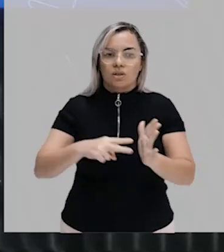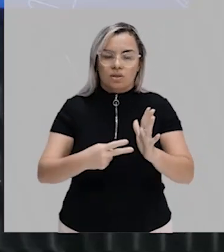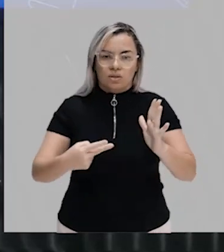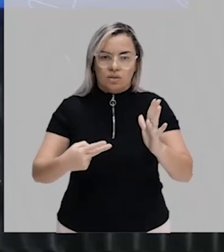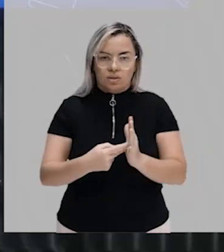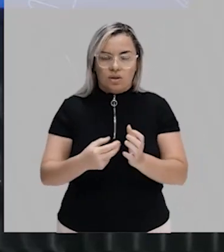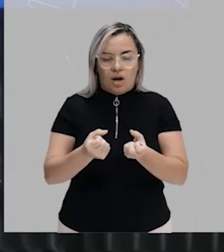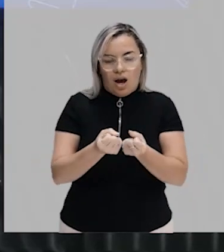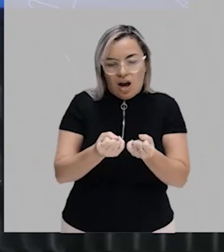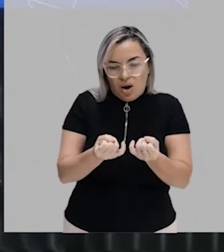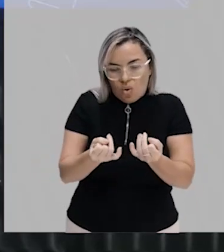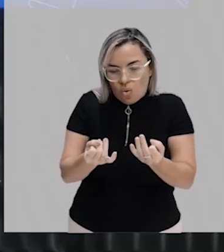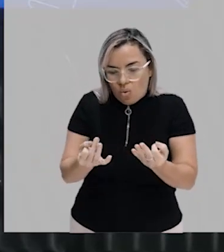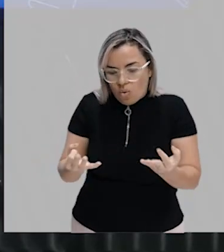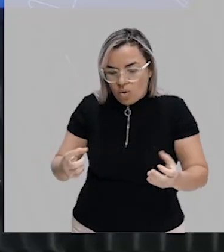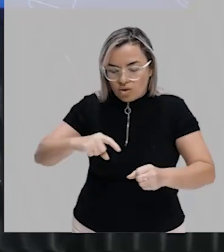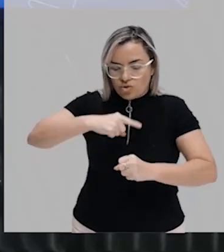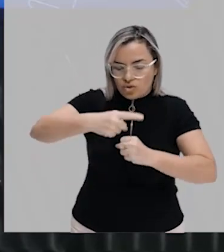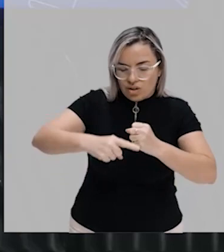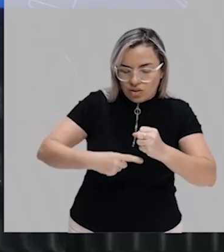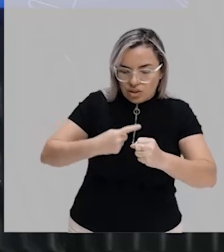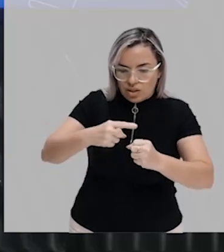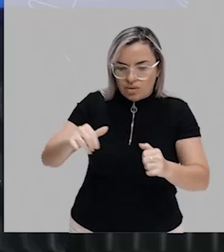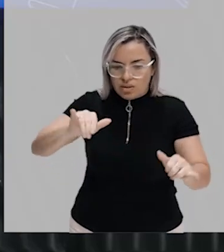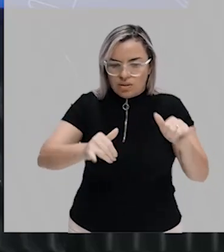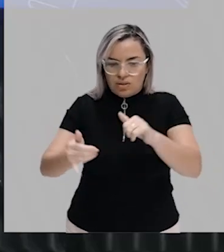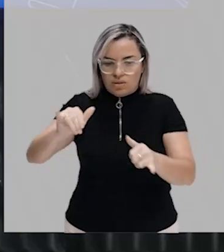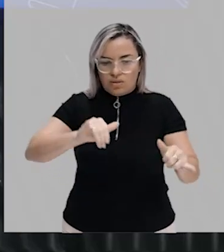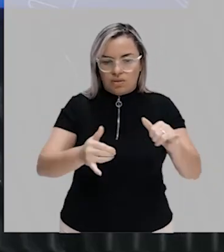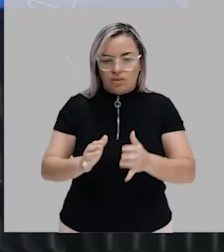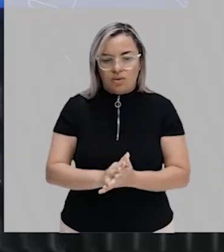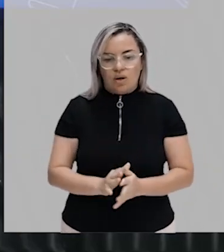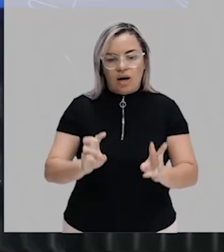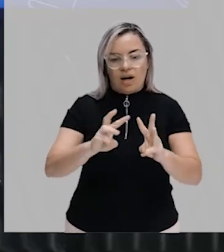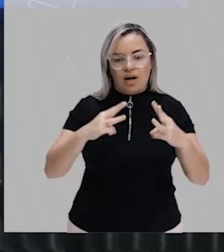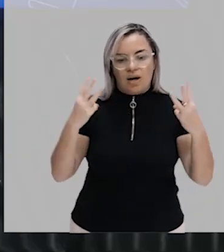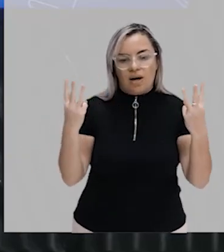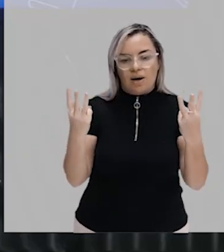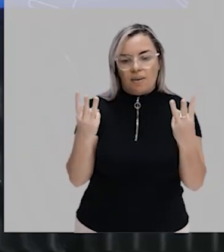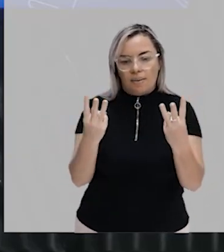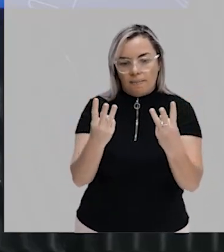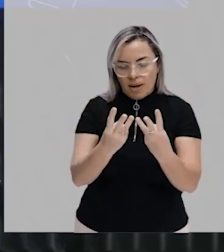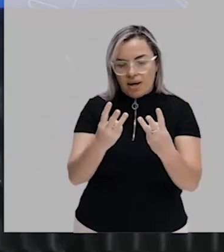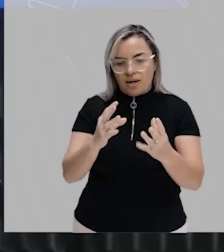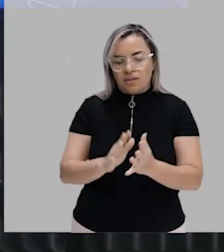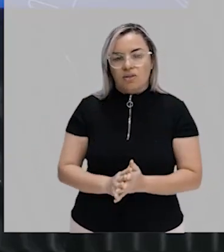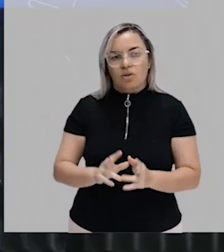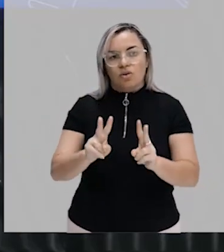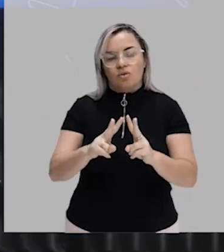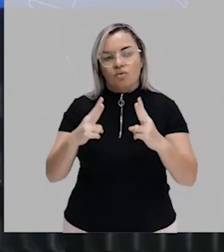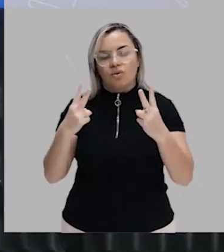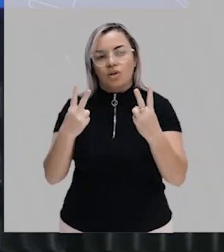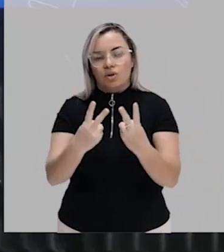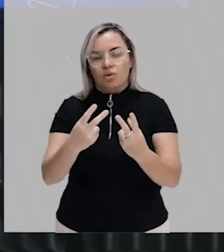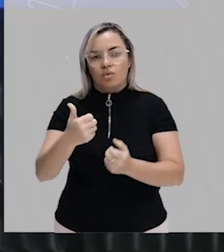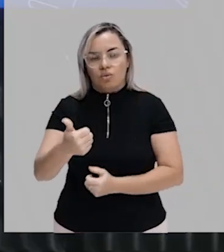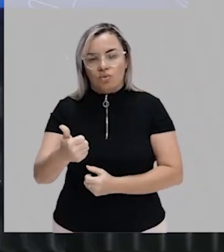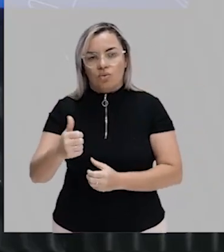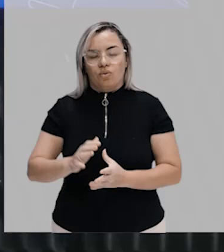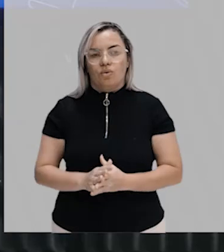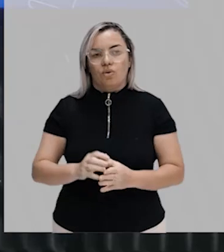soluto. Então, M1, massa do soluto. V1, volume do soluto.